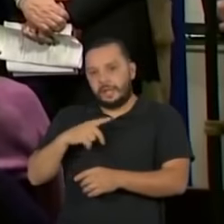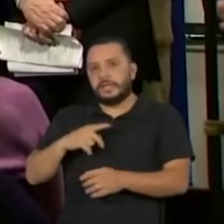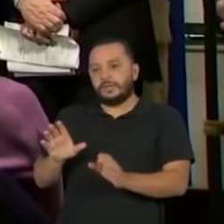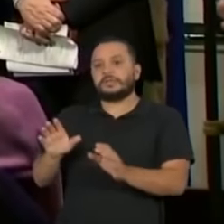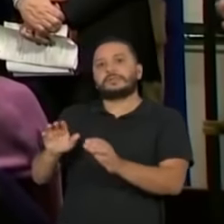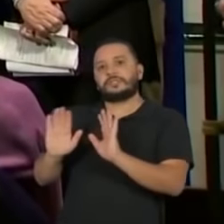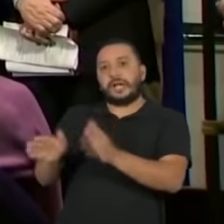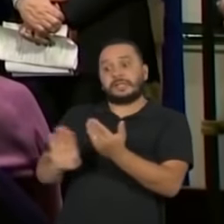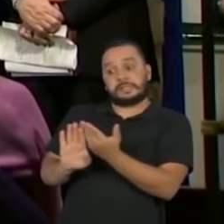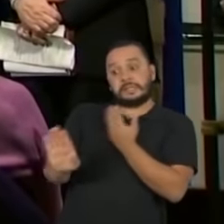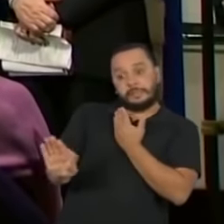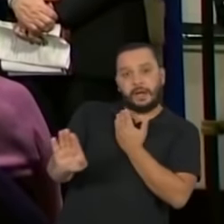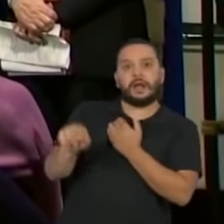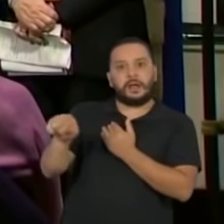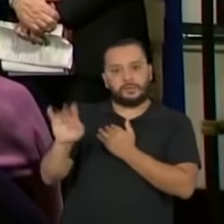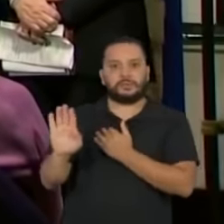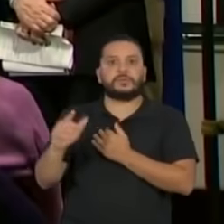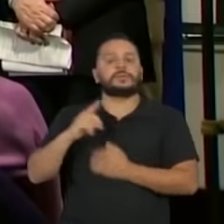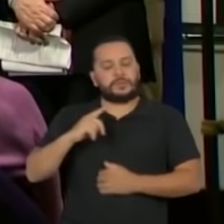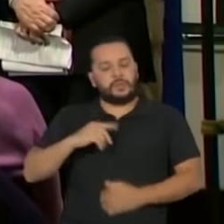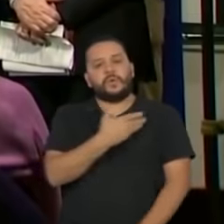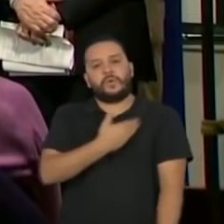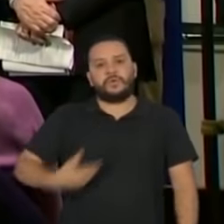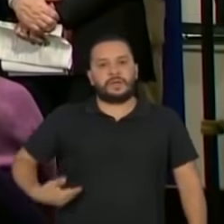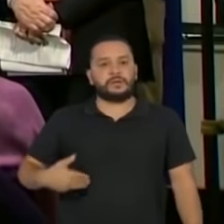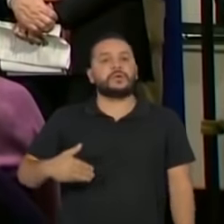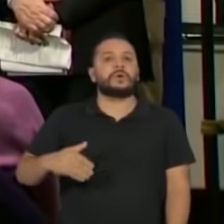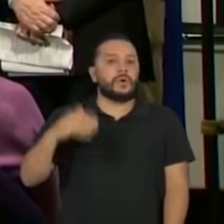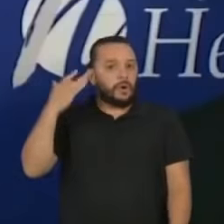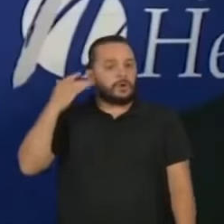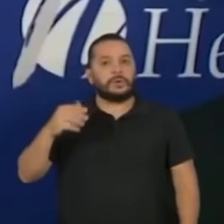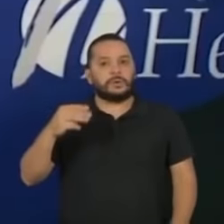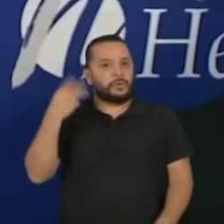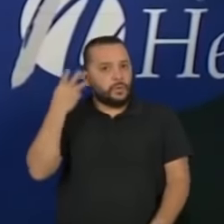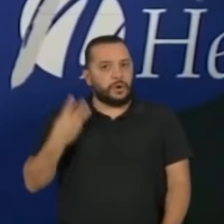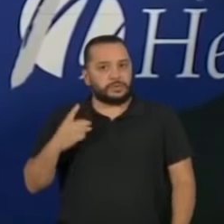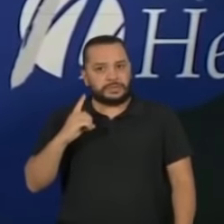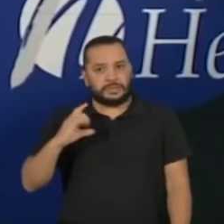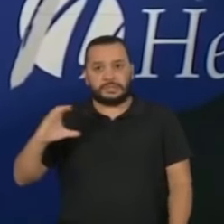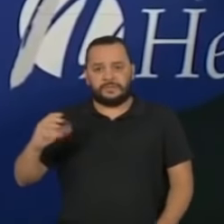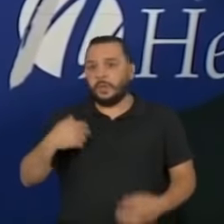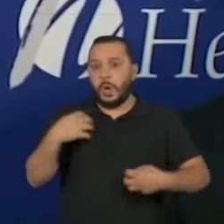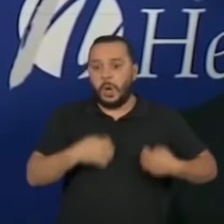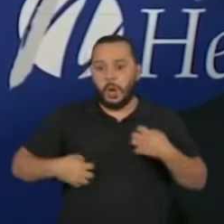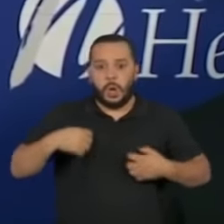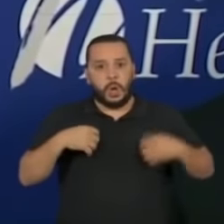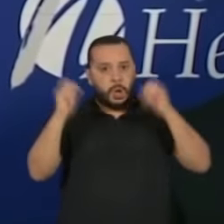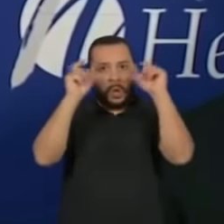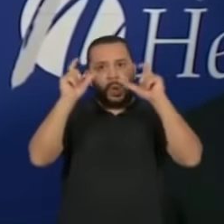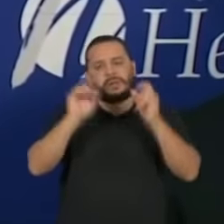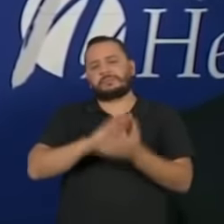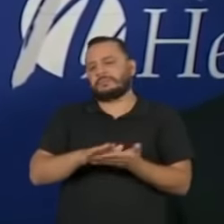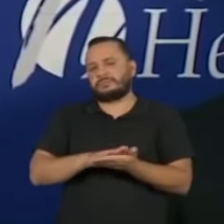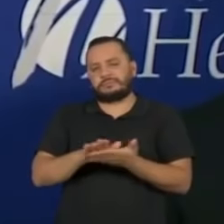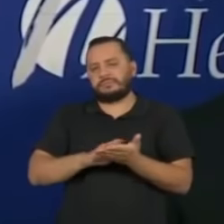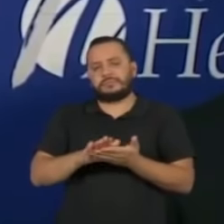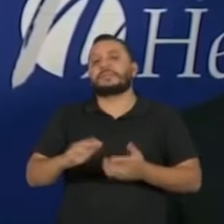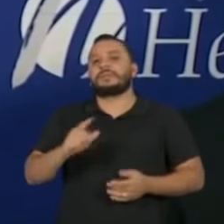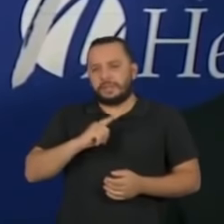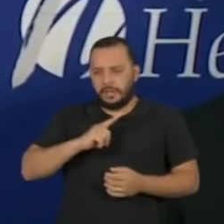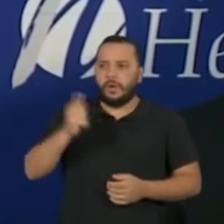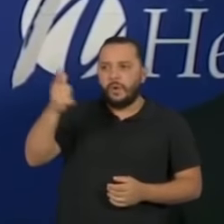O governador de Washington disse não ser o momento para pânico, que funcionários do centro rastreiam outras pessoas